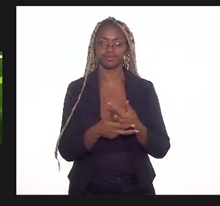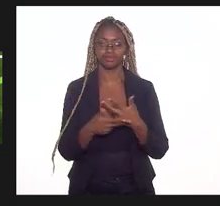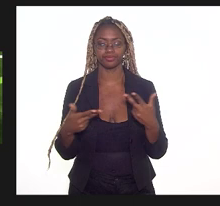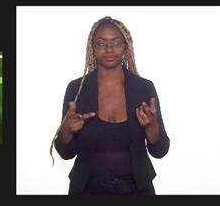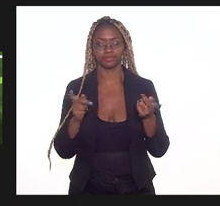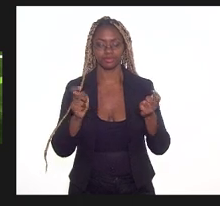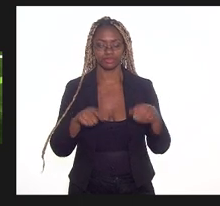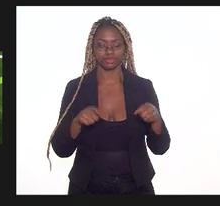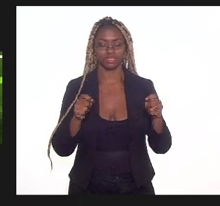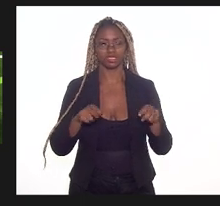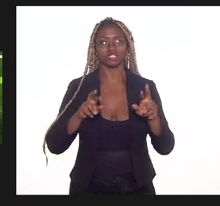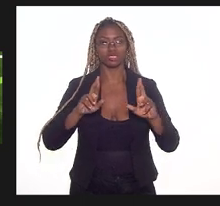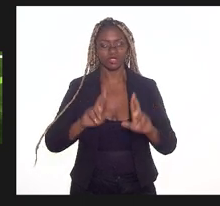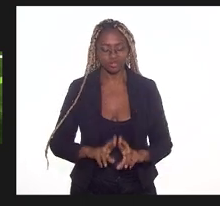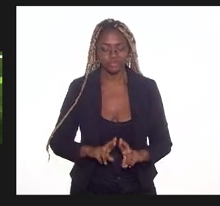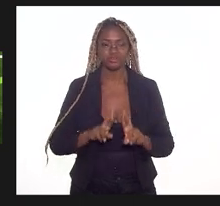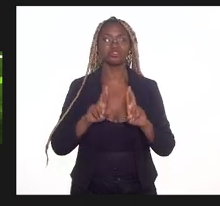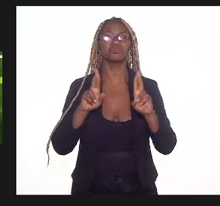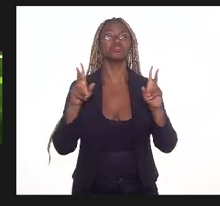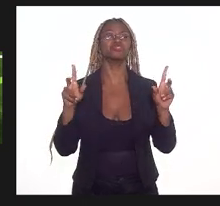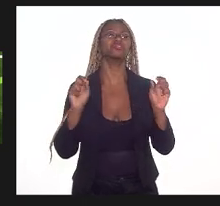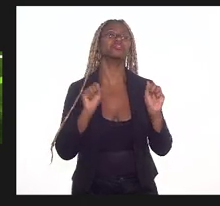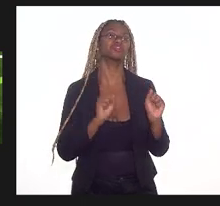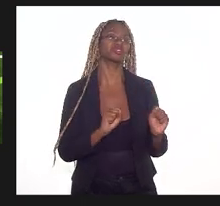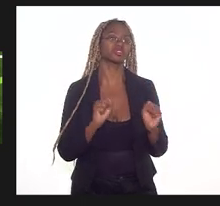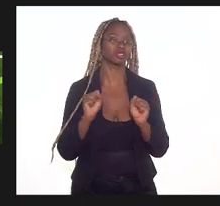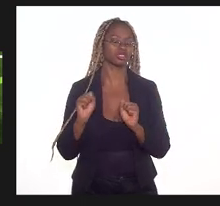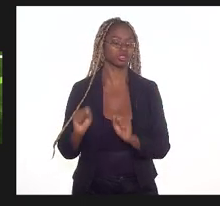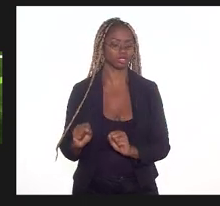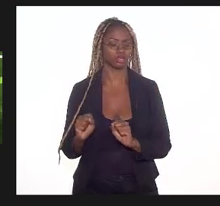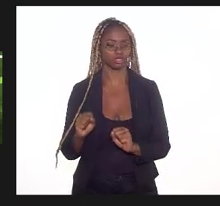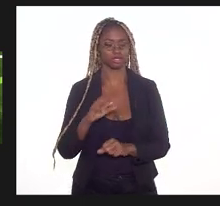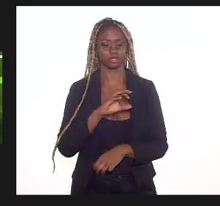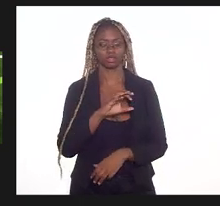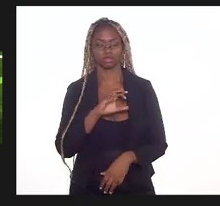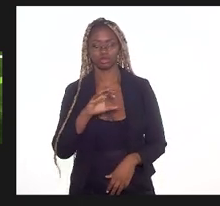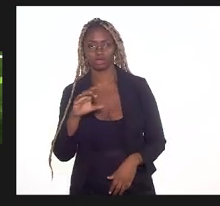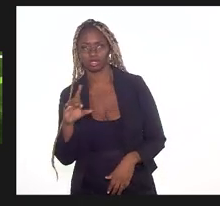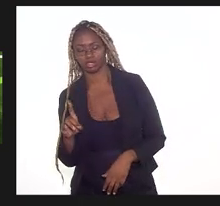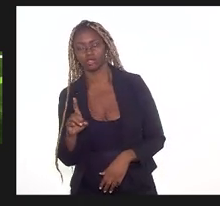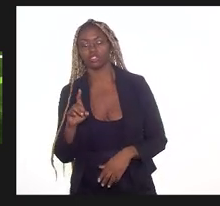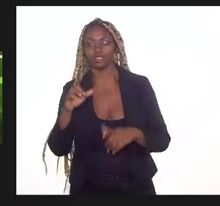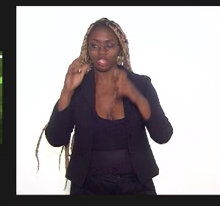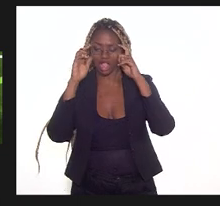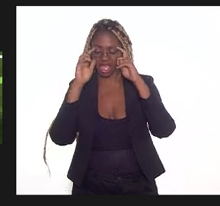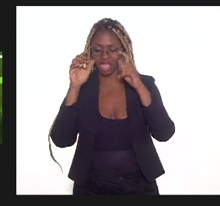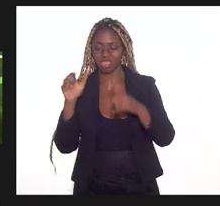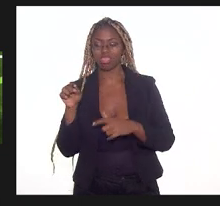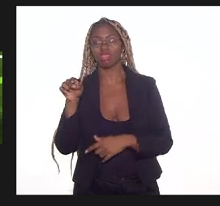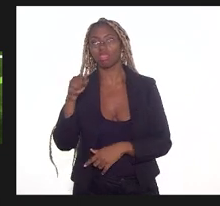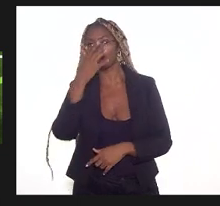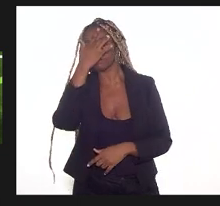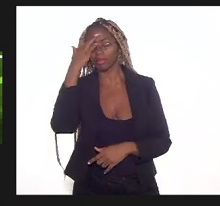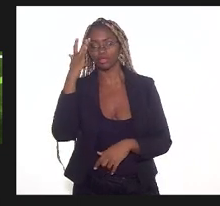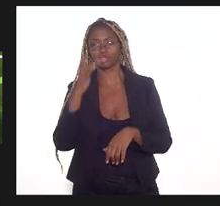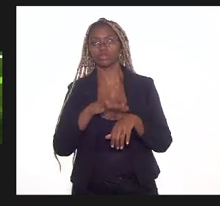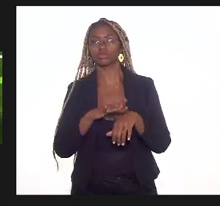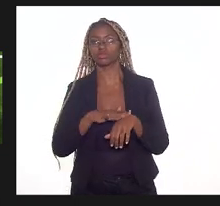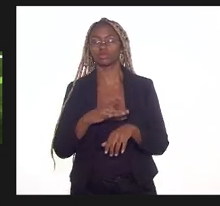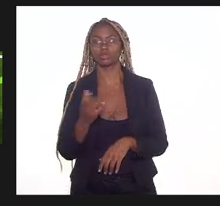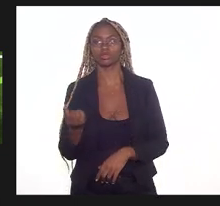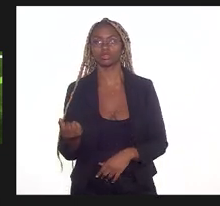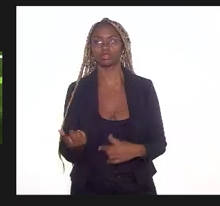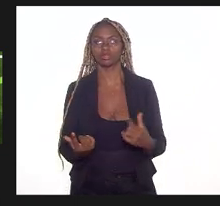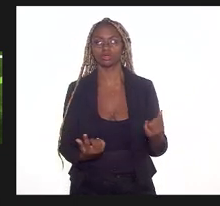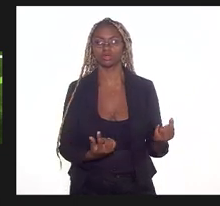uma diferença grande, né, que é a coordenadoria em atenção às pessoas com doenças raras. A gente